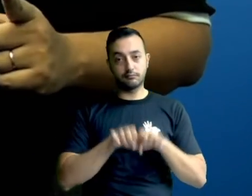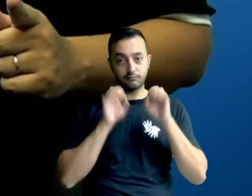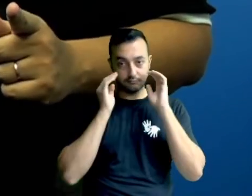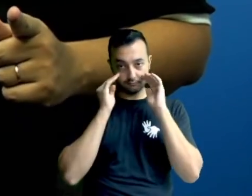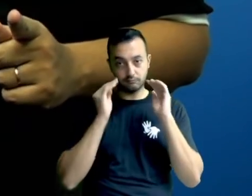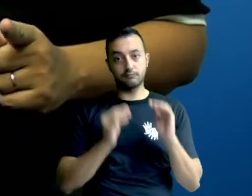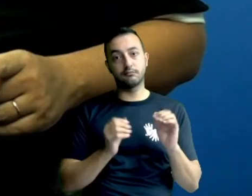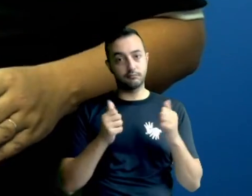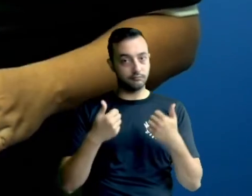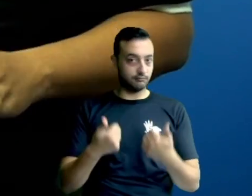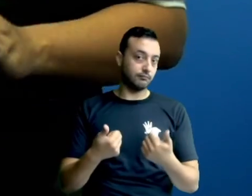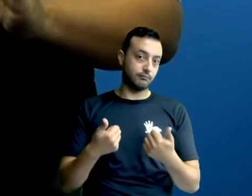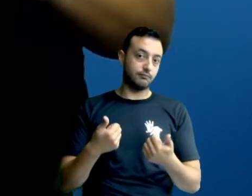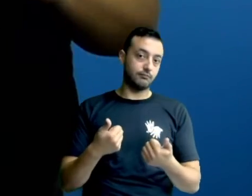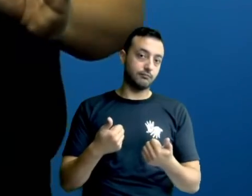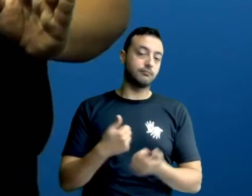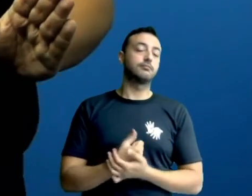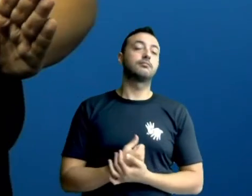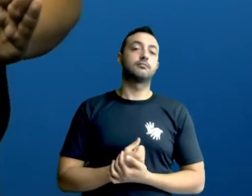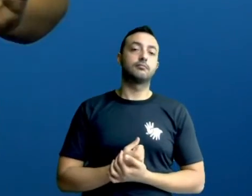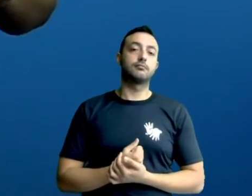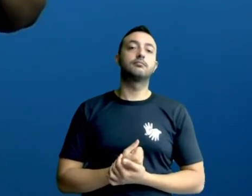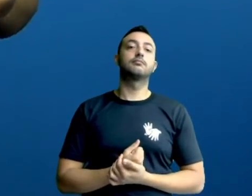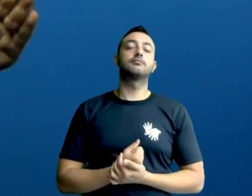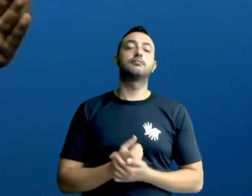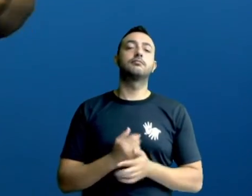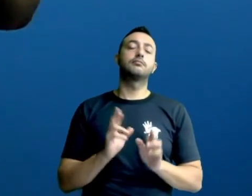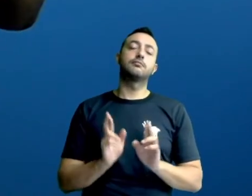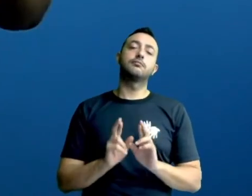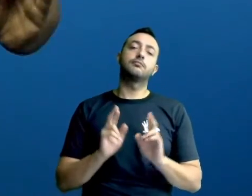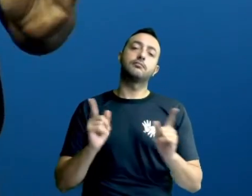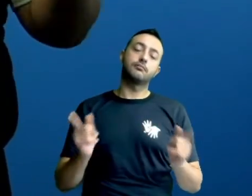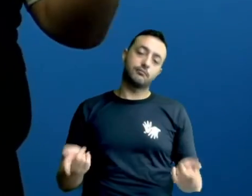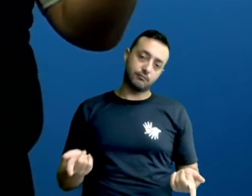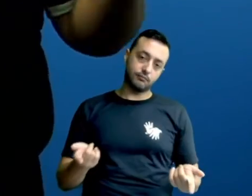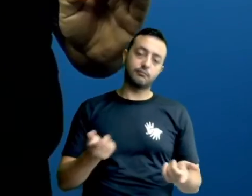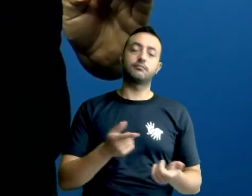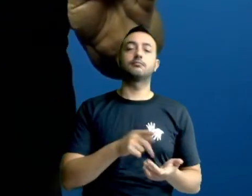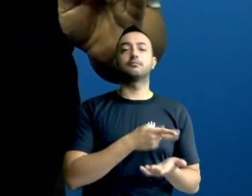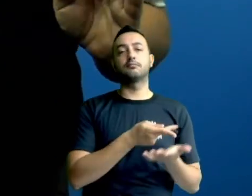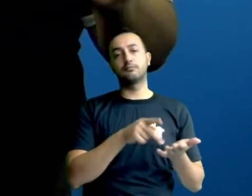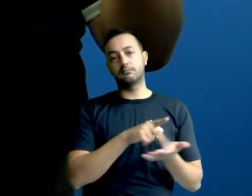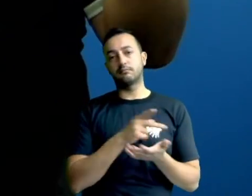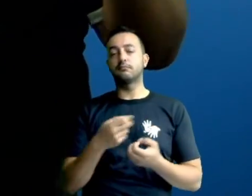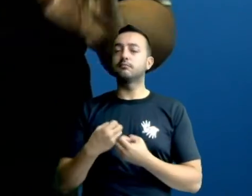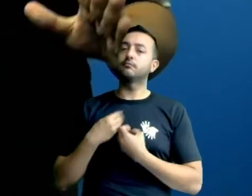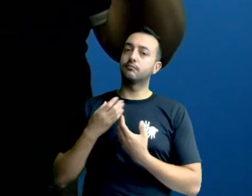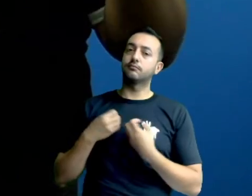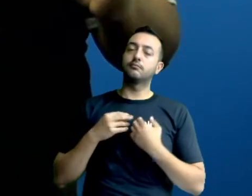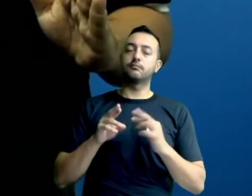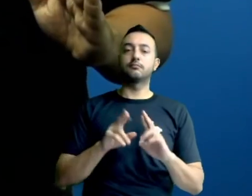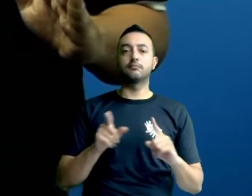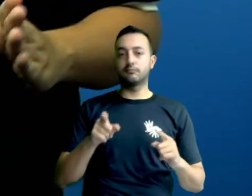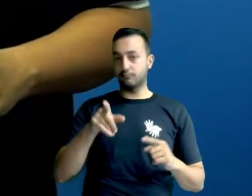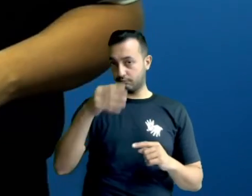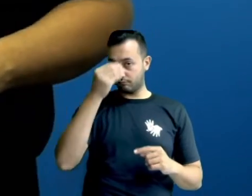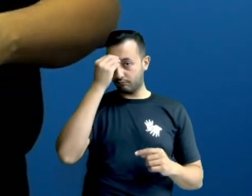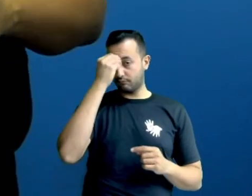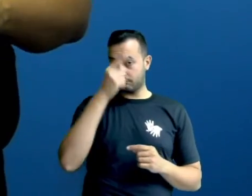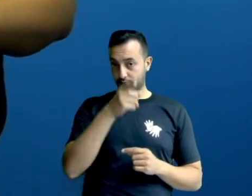estrutura. Tá bom, gente? Aprendemos agora sobre a diferença entre poema e poesia. Vocês jamais vão